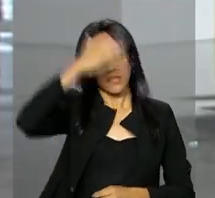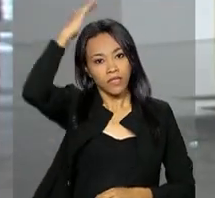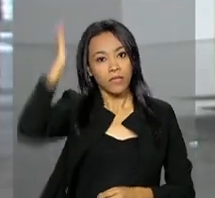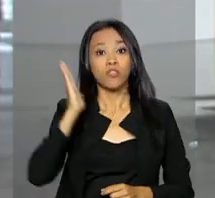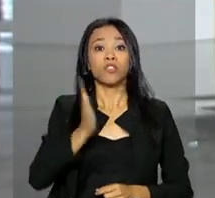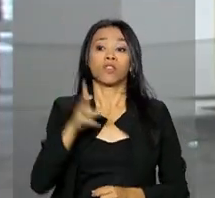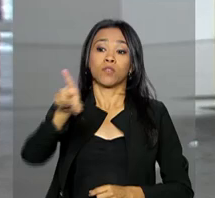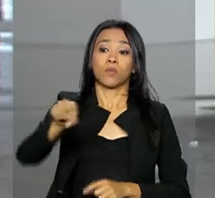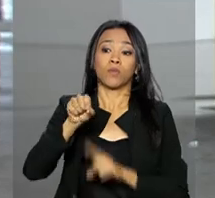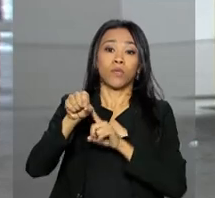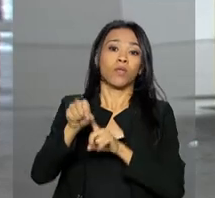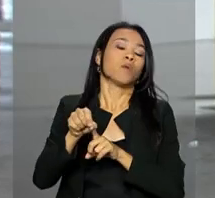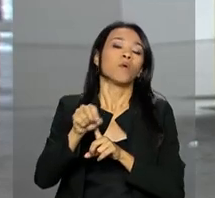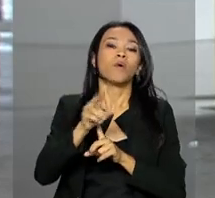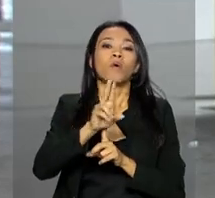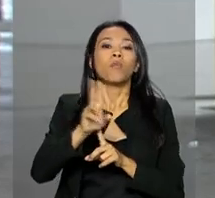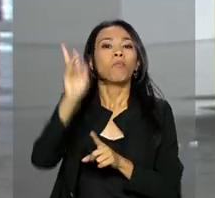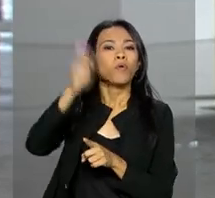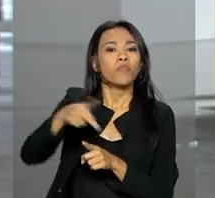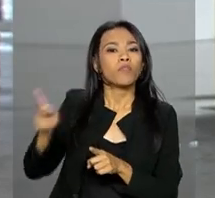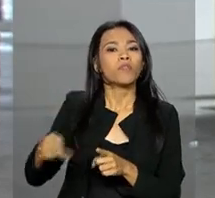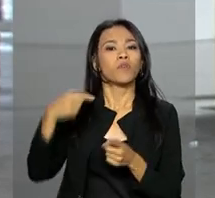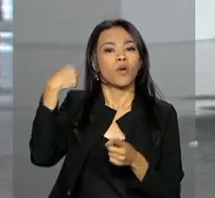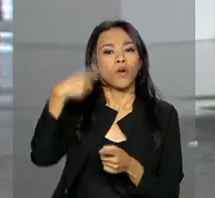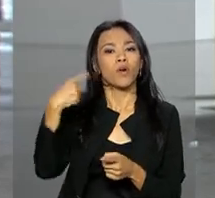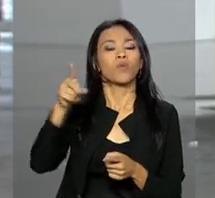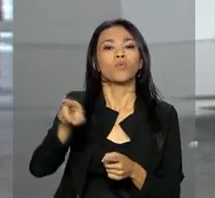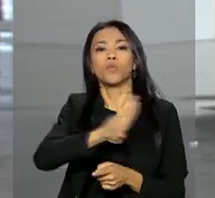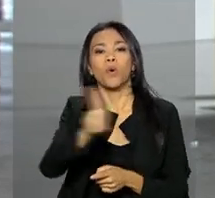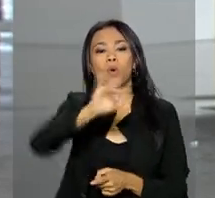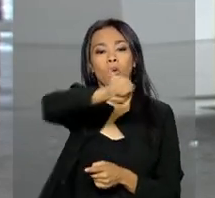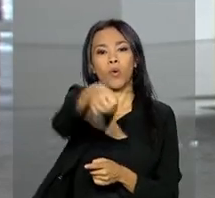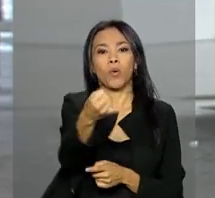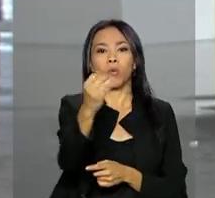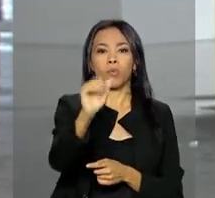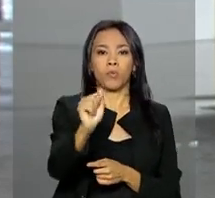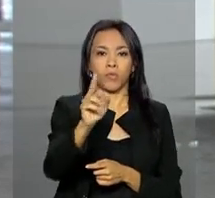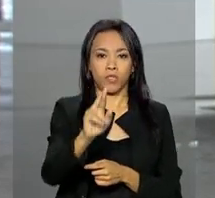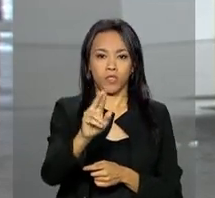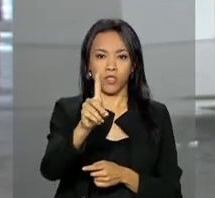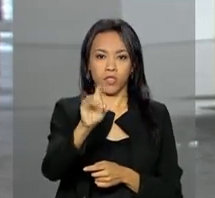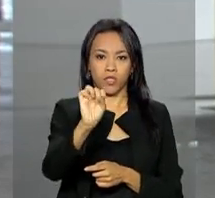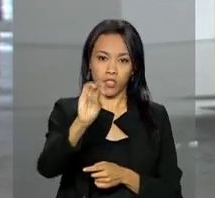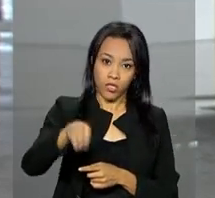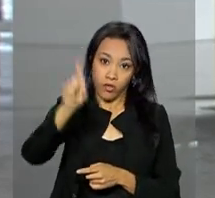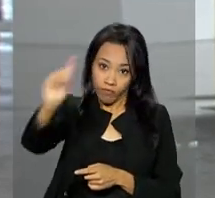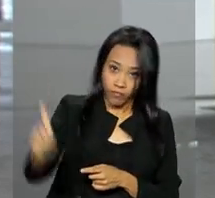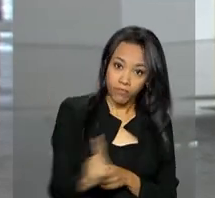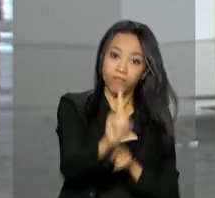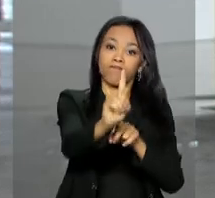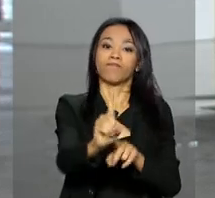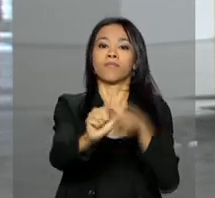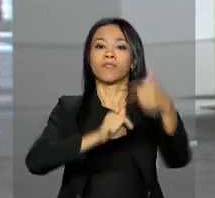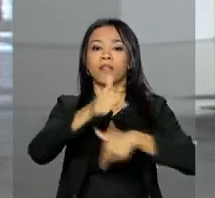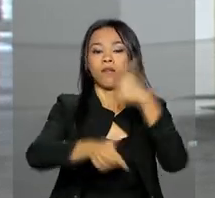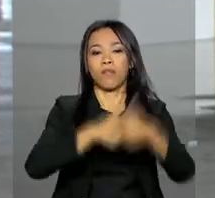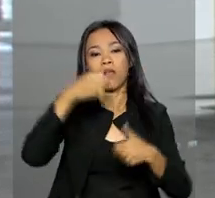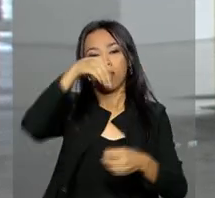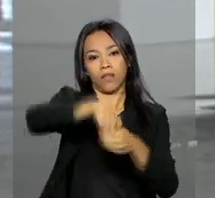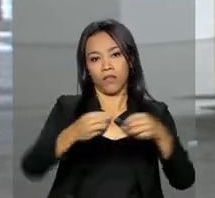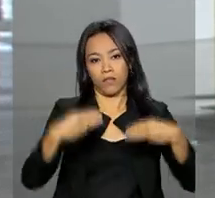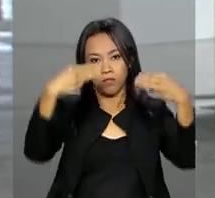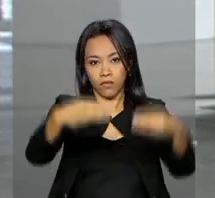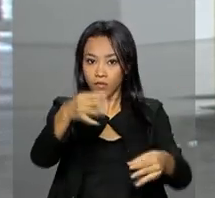nomeou o jurista e professor Torquato jard para o comando do Ministério da Justiça e Segurança